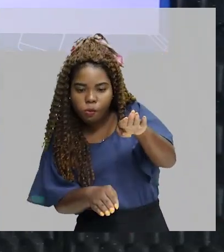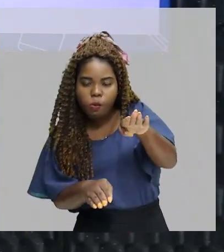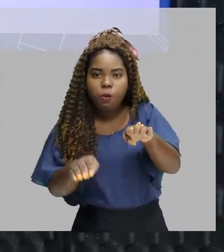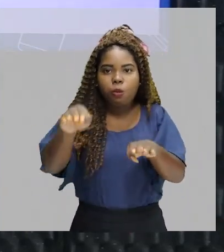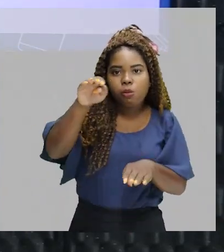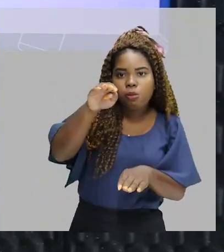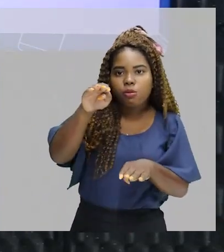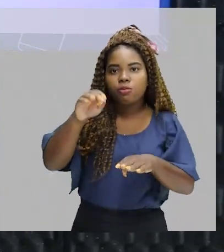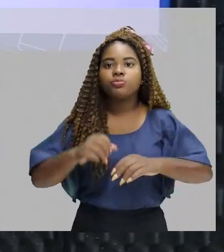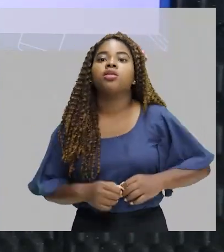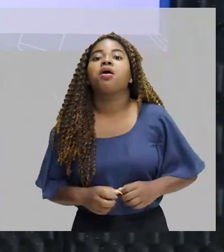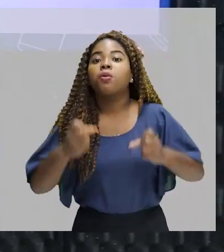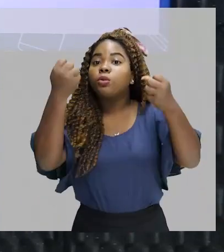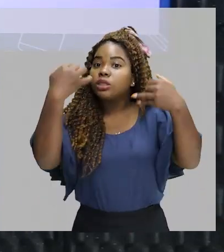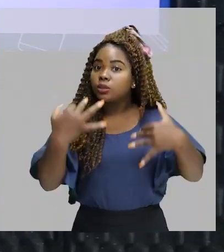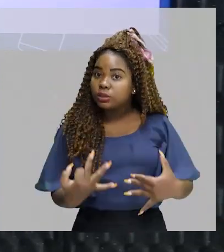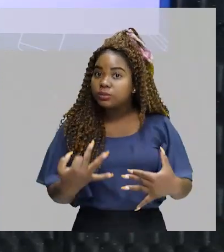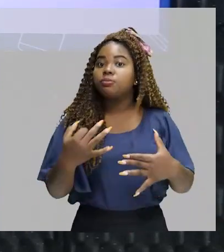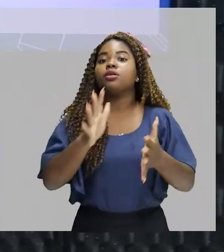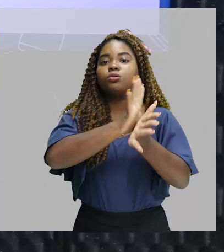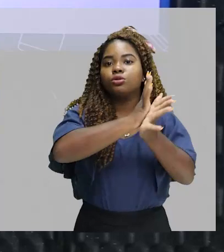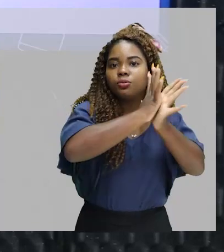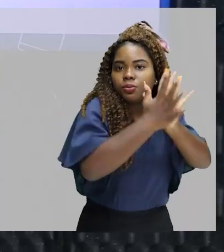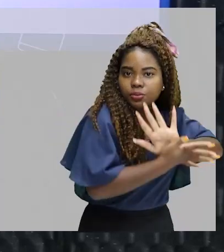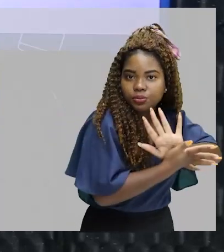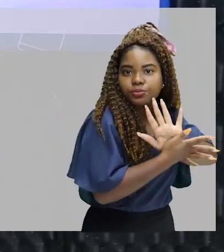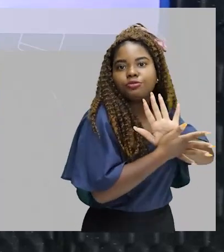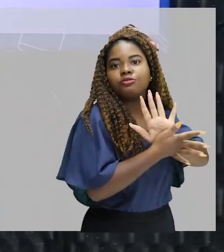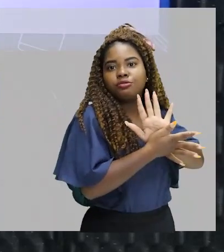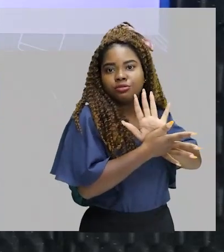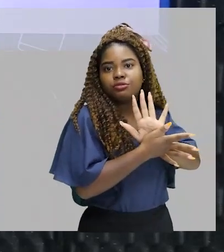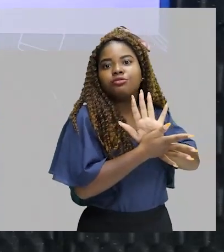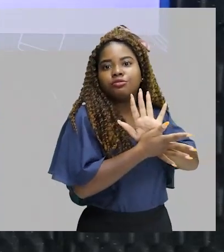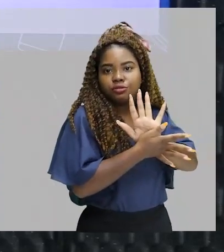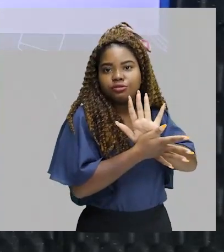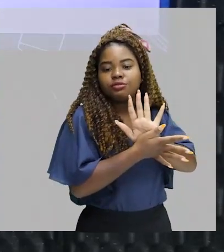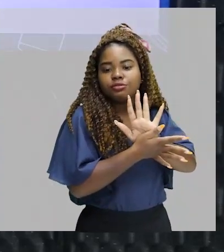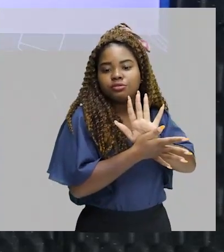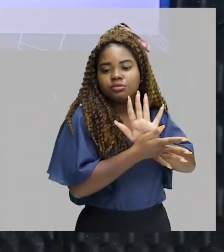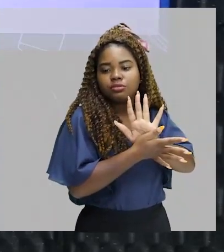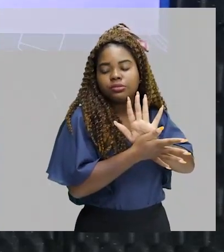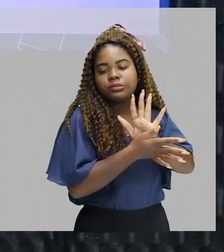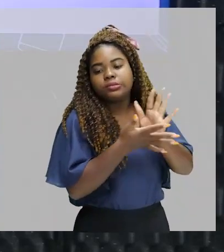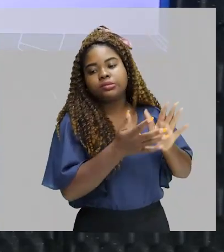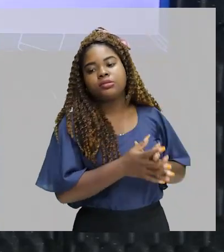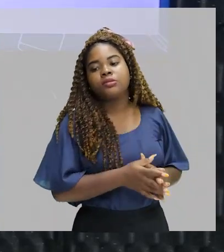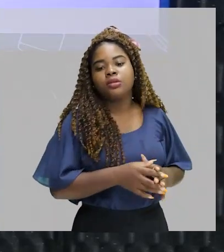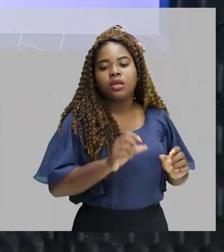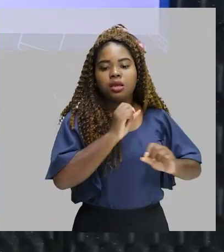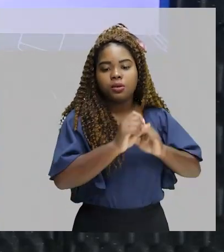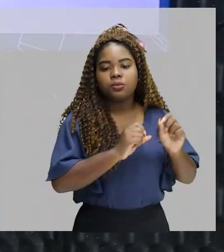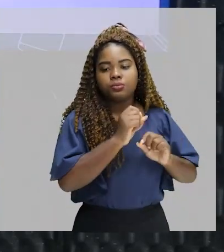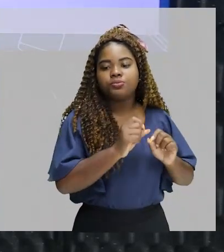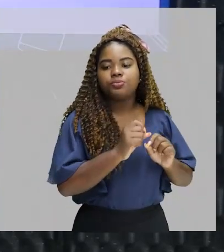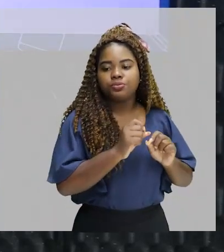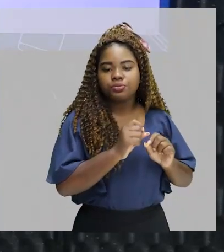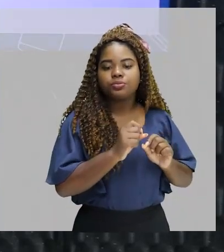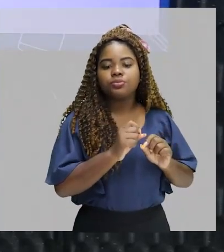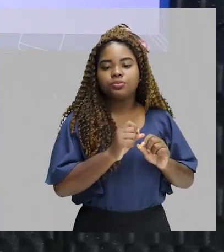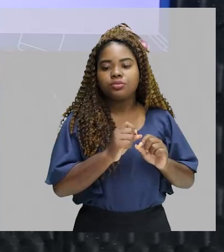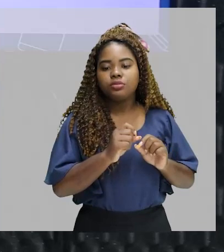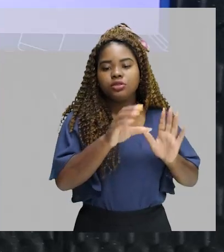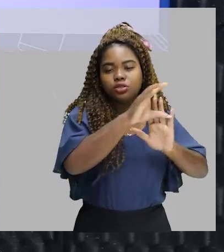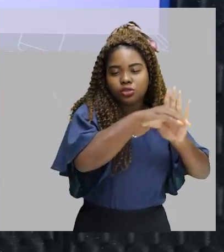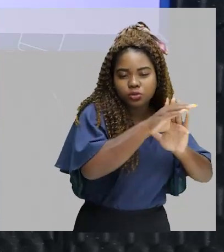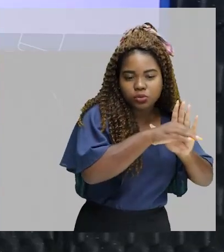eu estou falando de uma coisa que é mais no nível da ideia, da construção de um ideal, de um conceito,